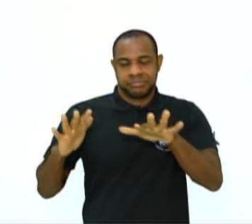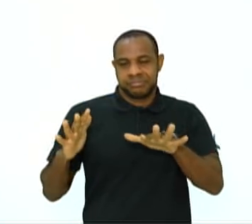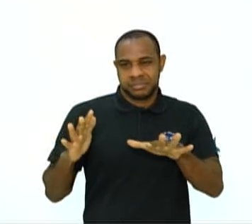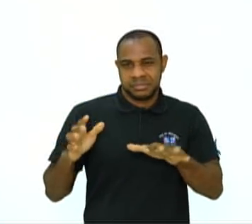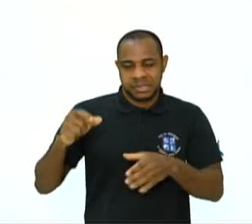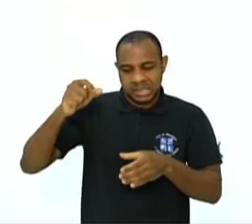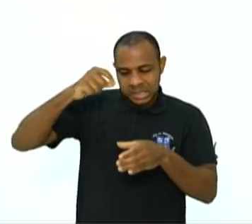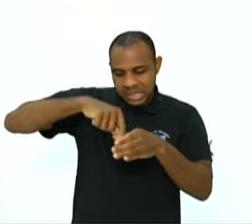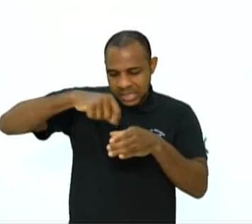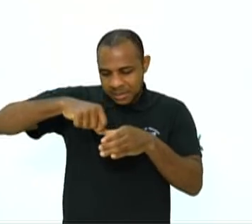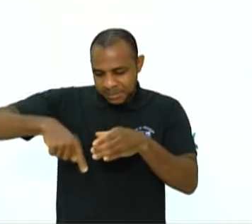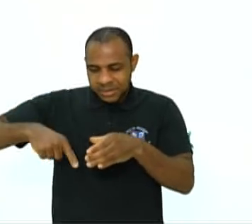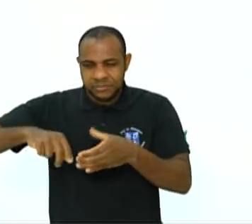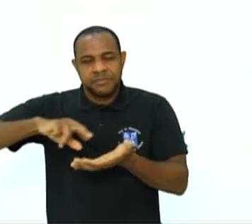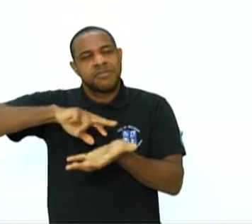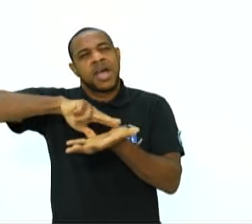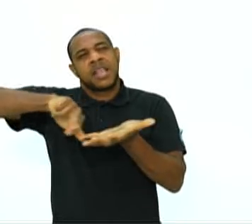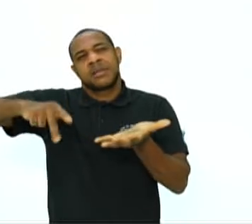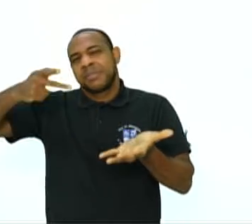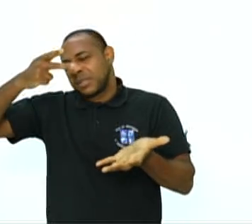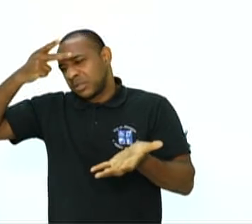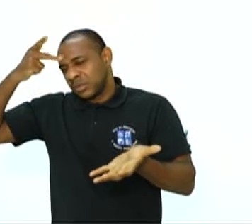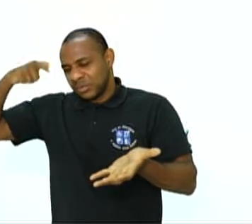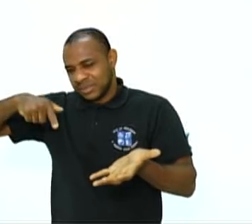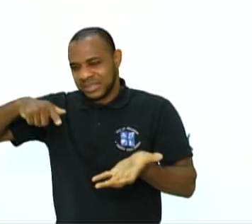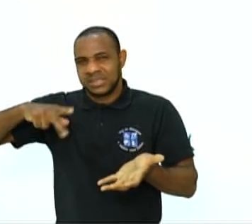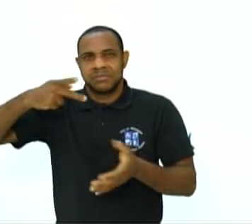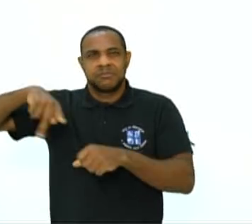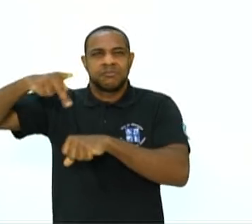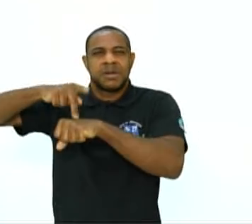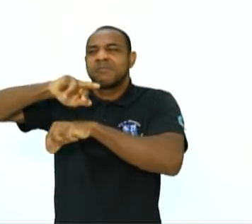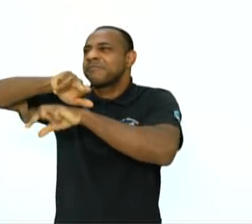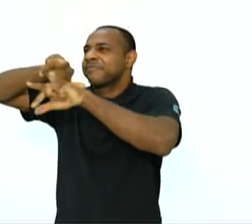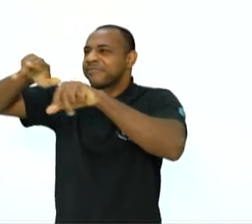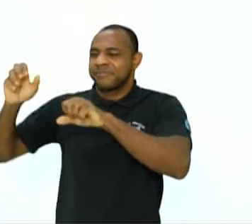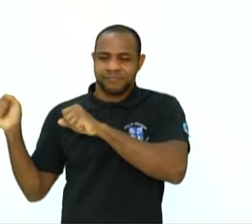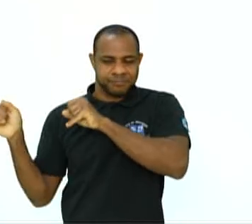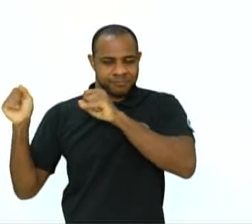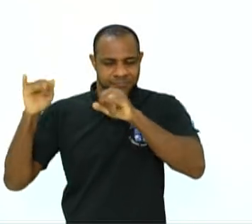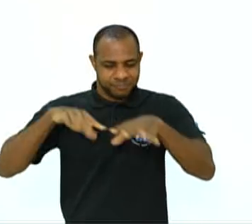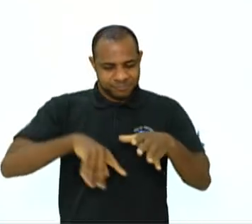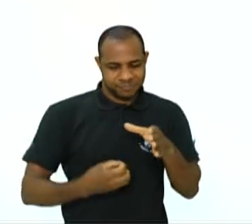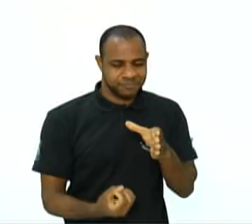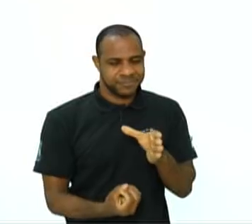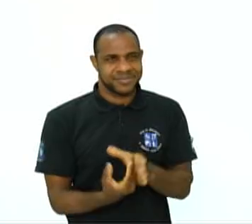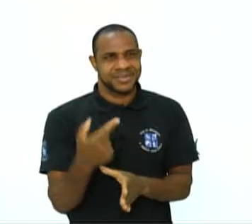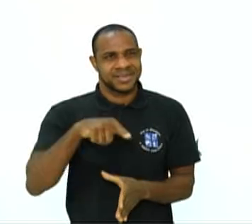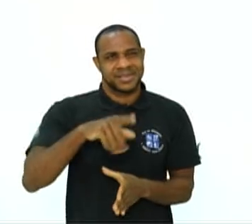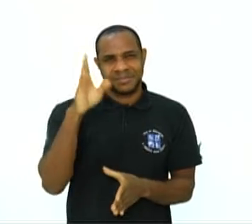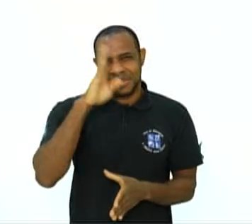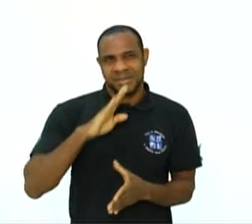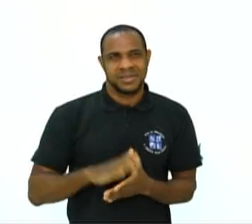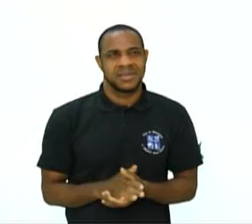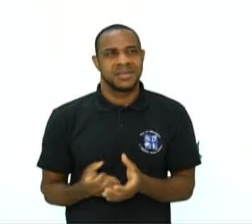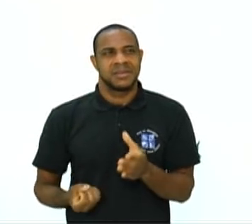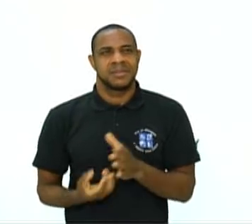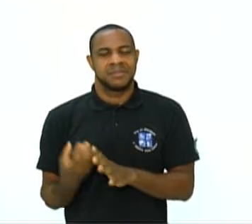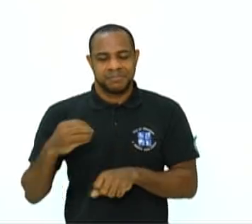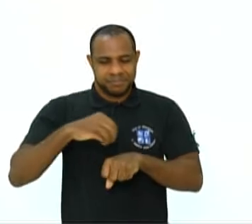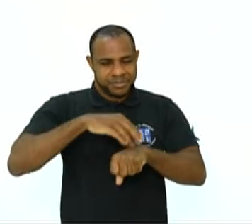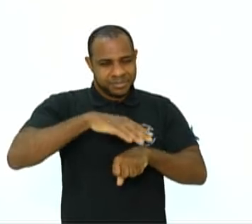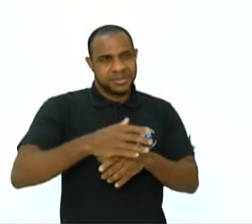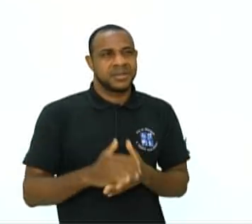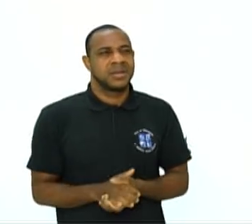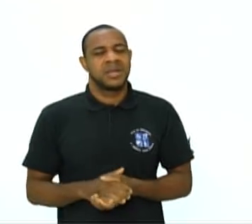culturais. Em solo fértil brasileiro, né, essas sementes floresceram e deram muitos frutos, né? Que a prof já falou